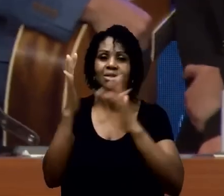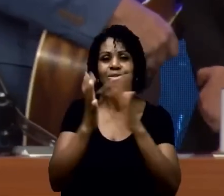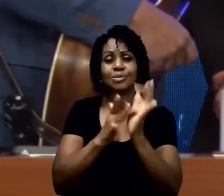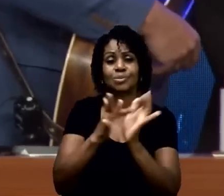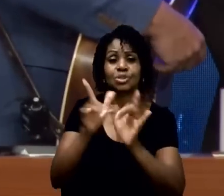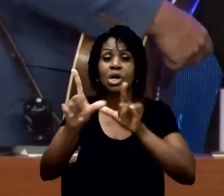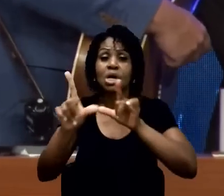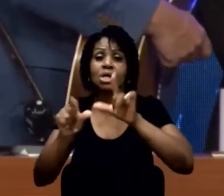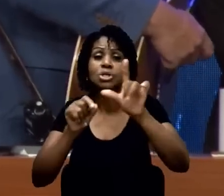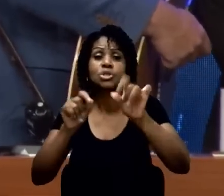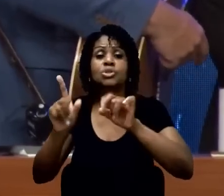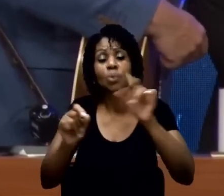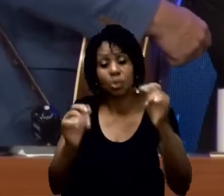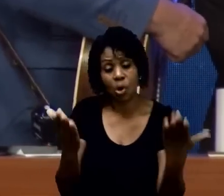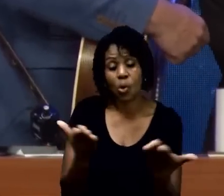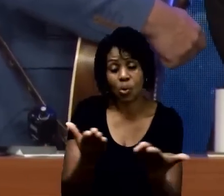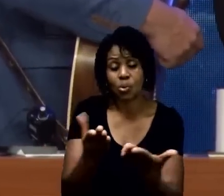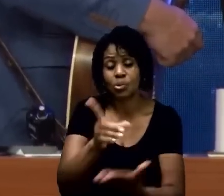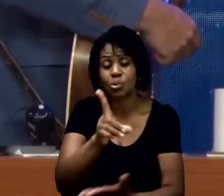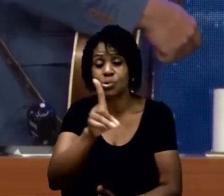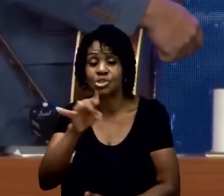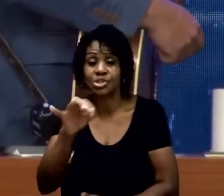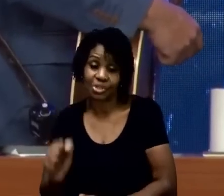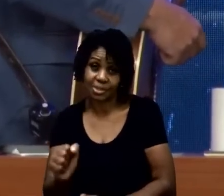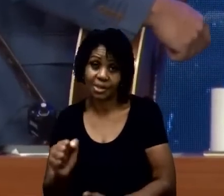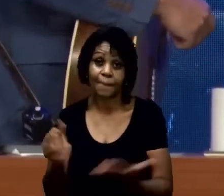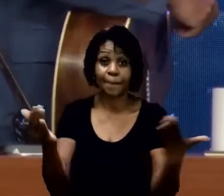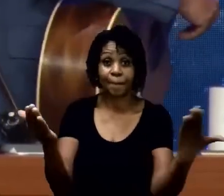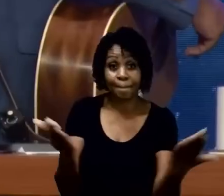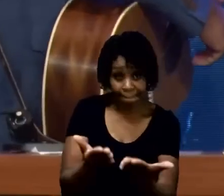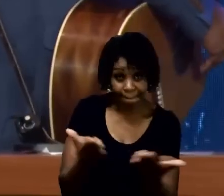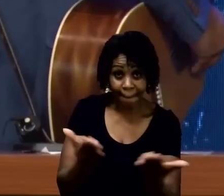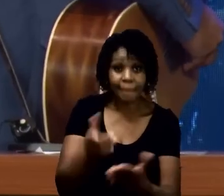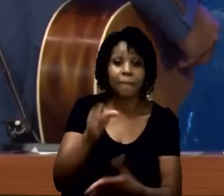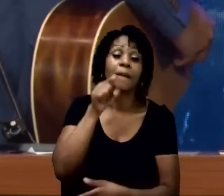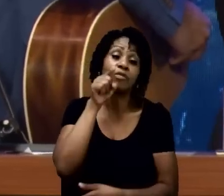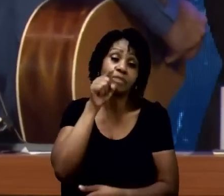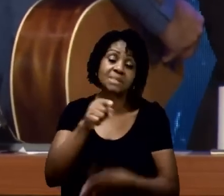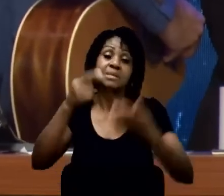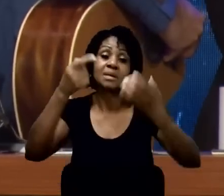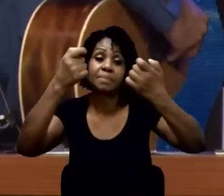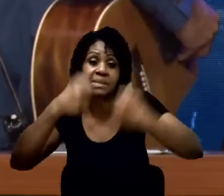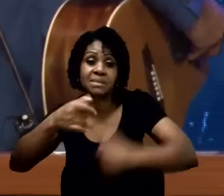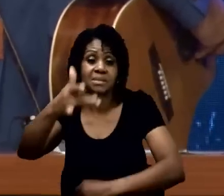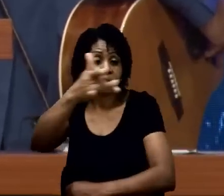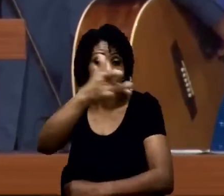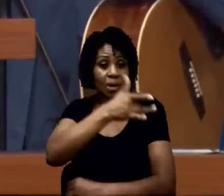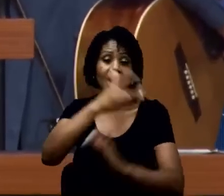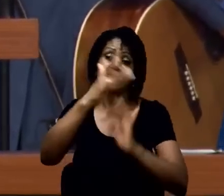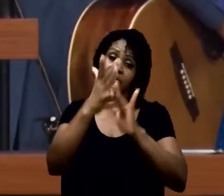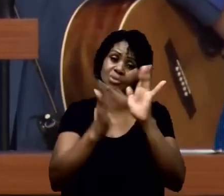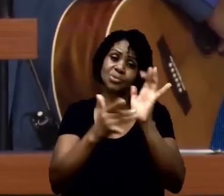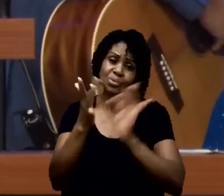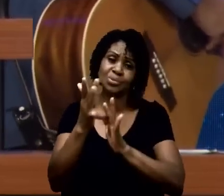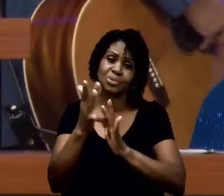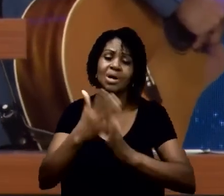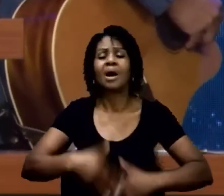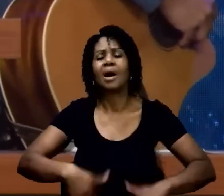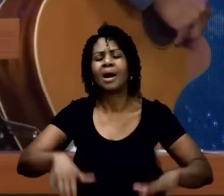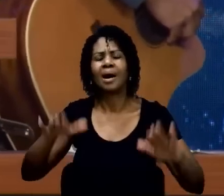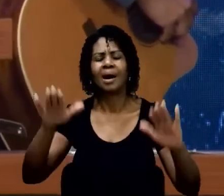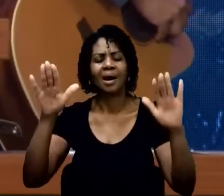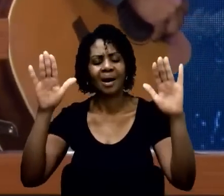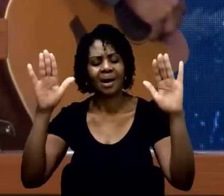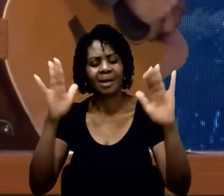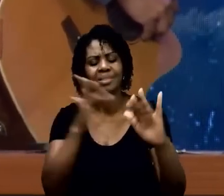dia de escolha. Hoje é dia de escolha. Mas neste momento. Se você precisa tocar em Jesus. Levanta a tua mão e toca